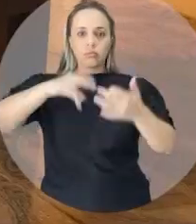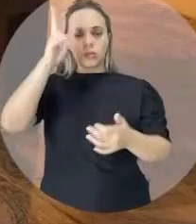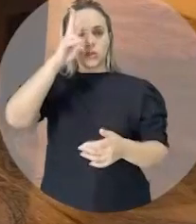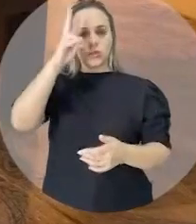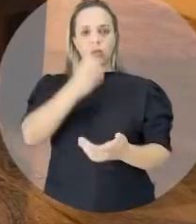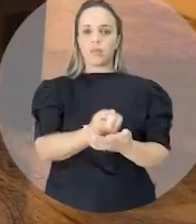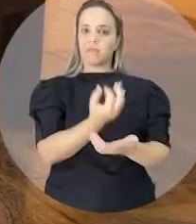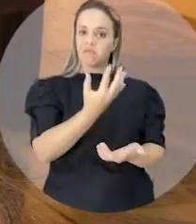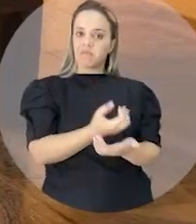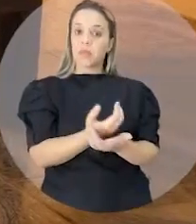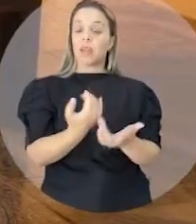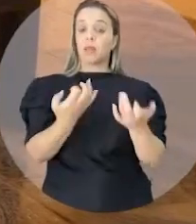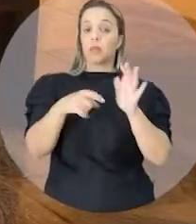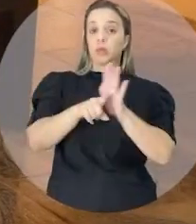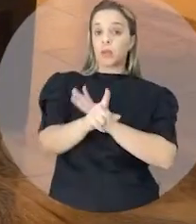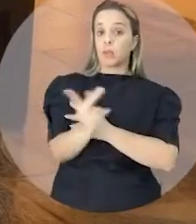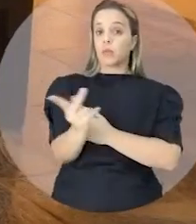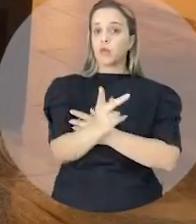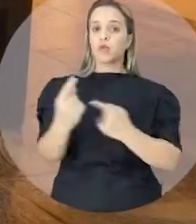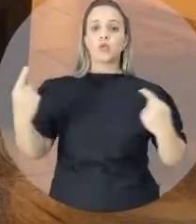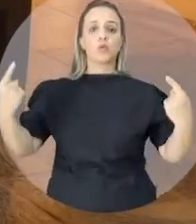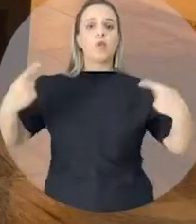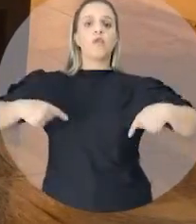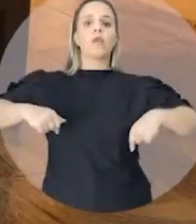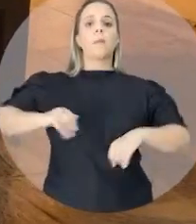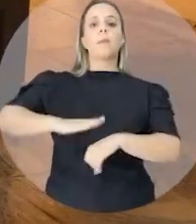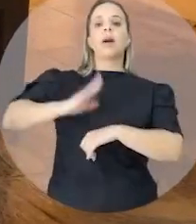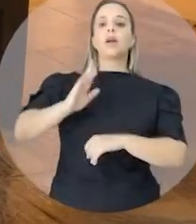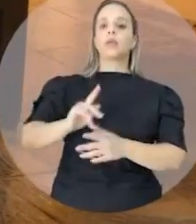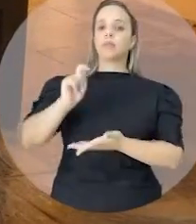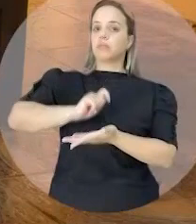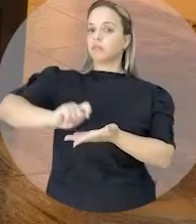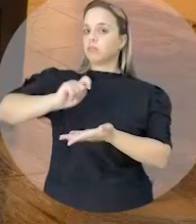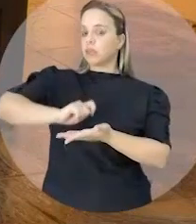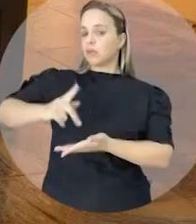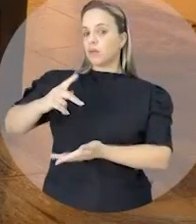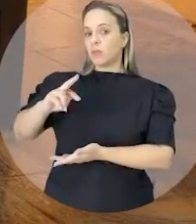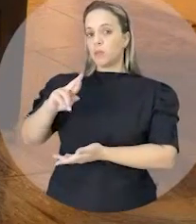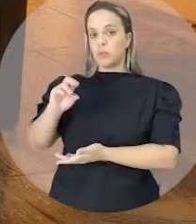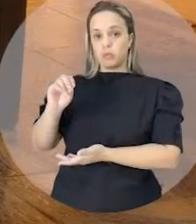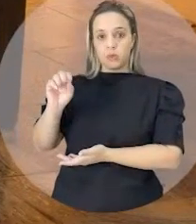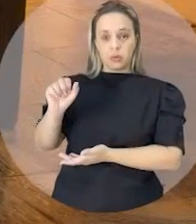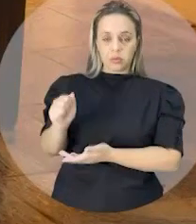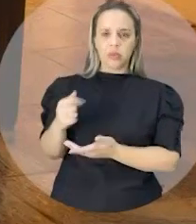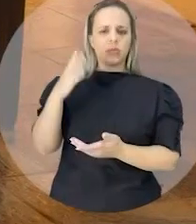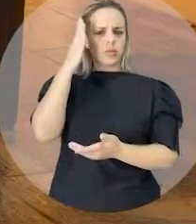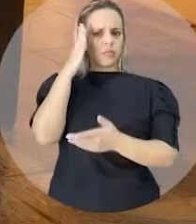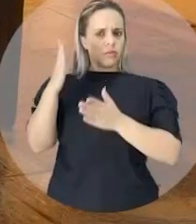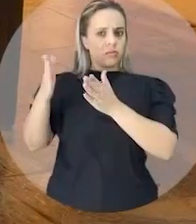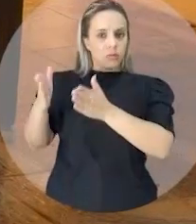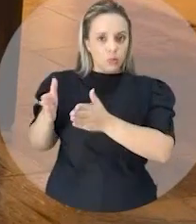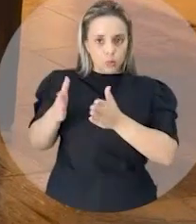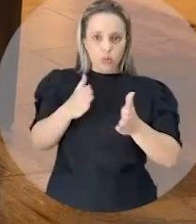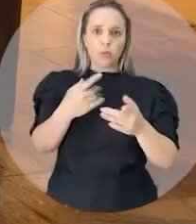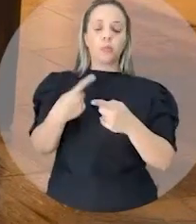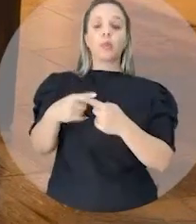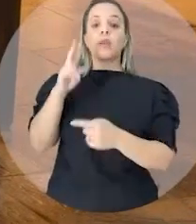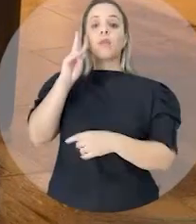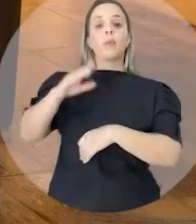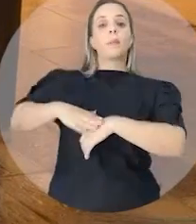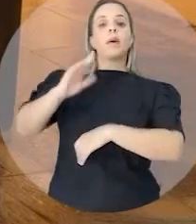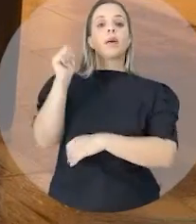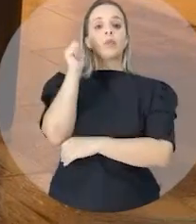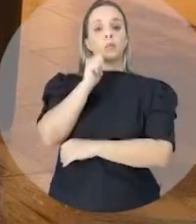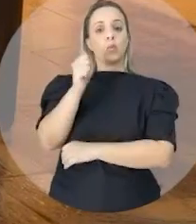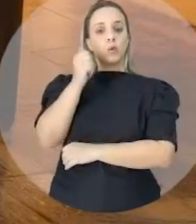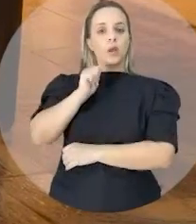vocês quais são os maiores desafios de escrever prosa nesse processo em que a gente vê